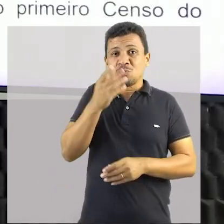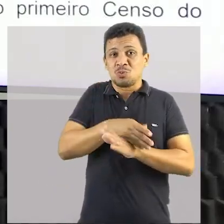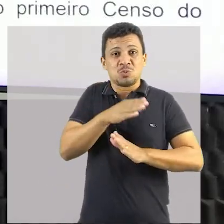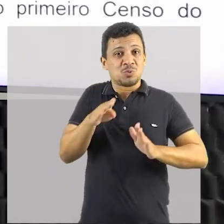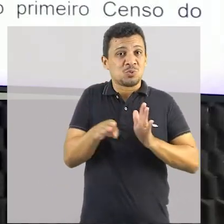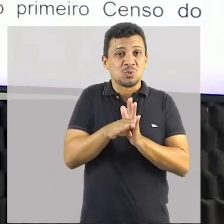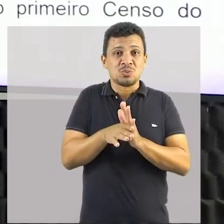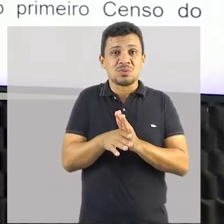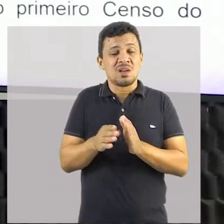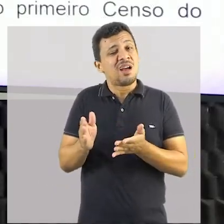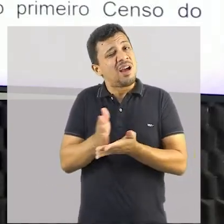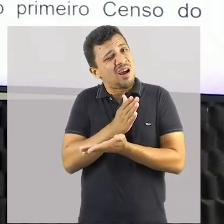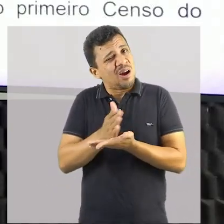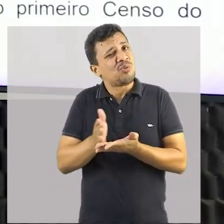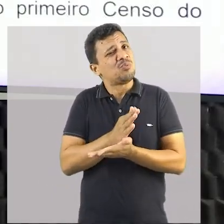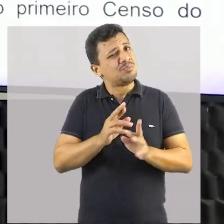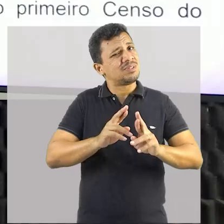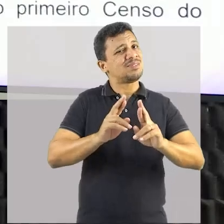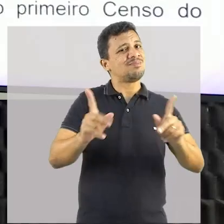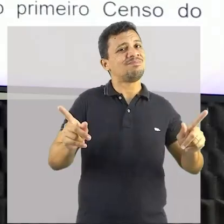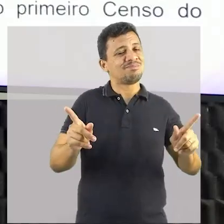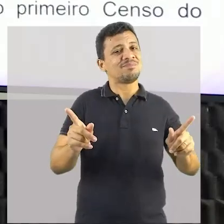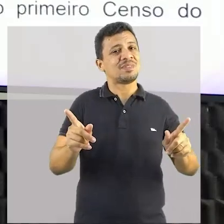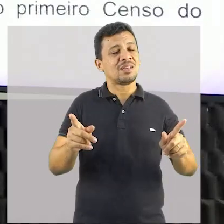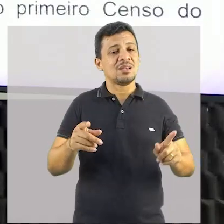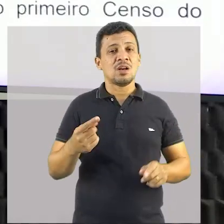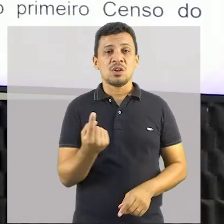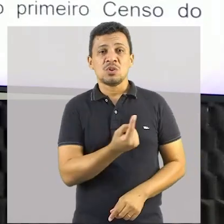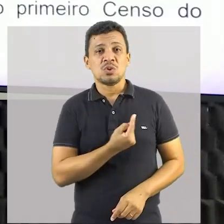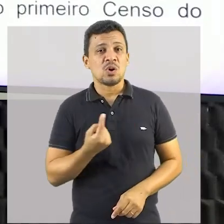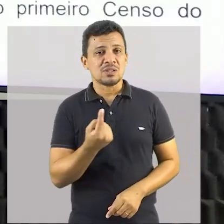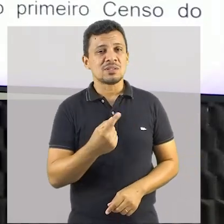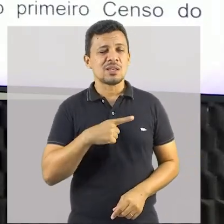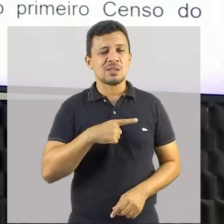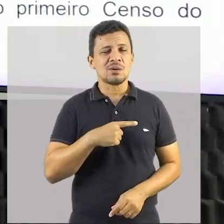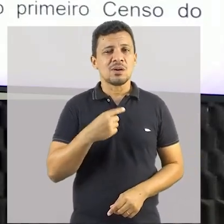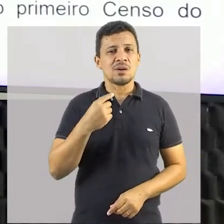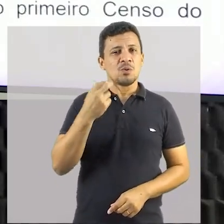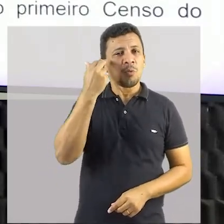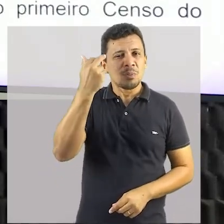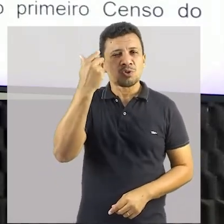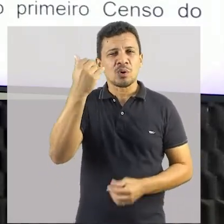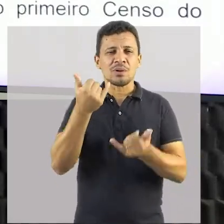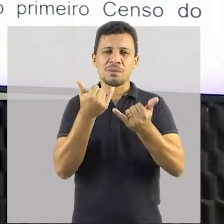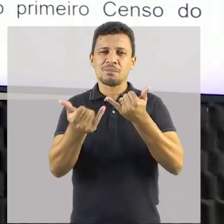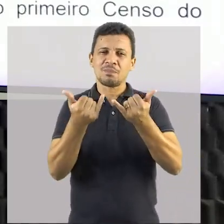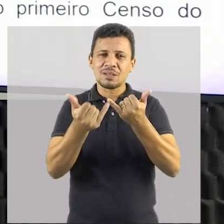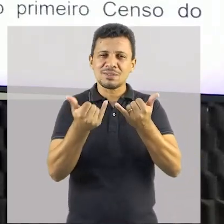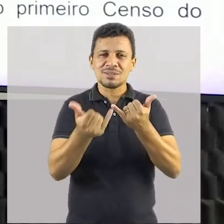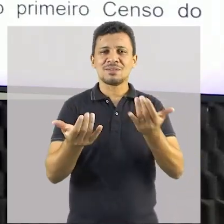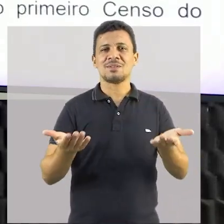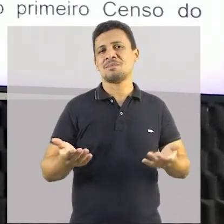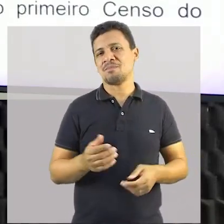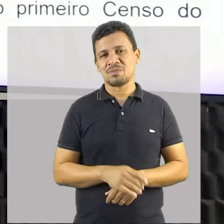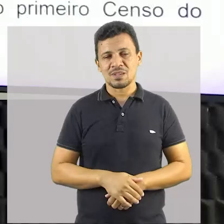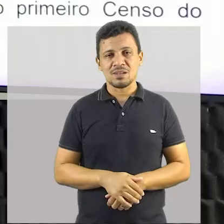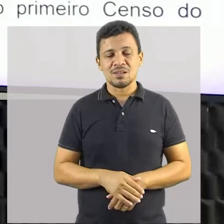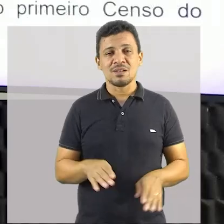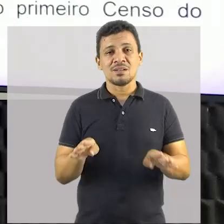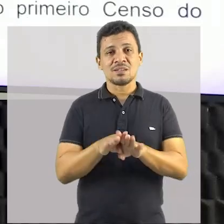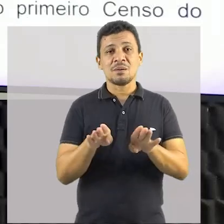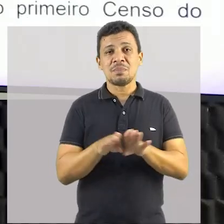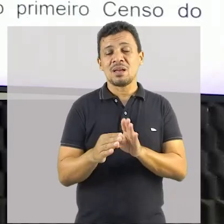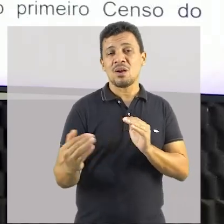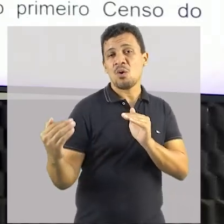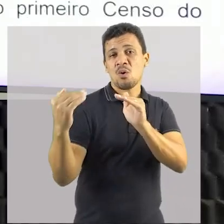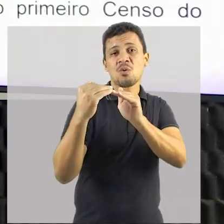nós, salvo algumas poucas exceções. Mas todos nós vamos ter praticamente uma história muito parecida. E essa história parecida comunga,